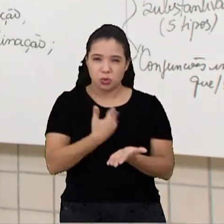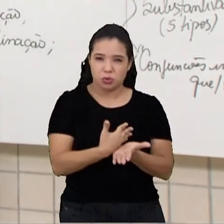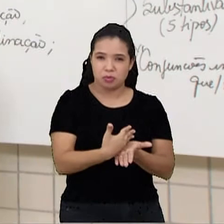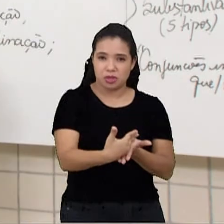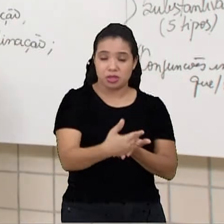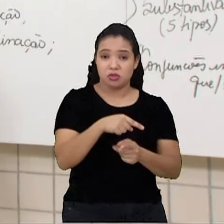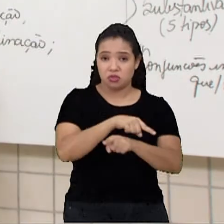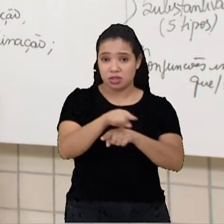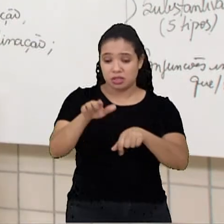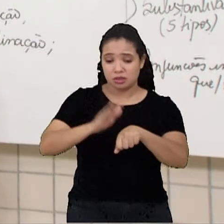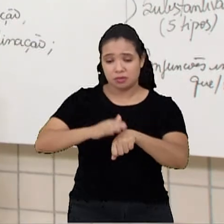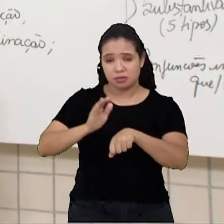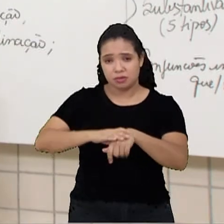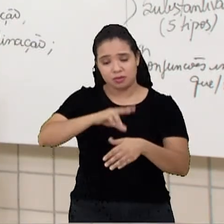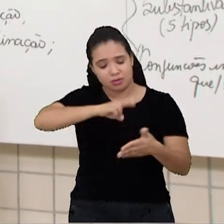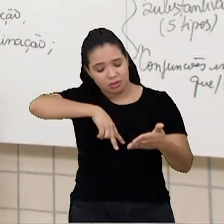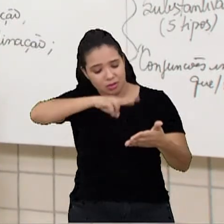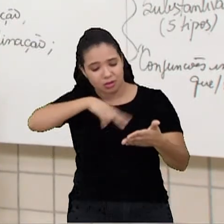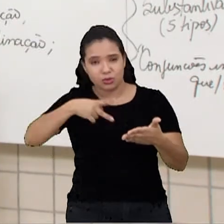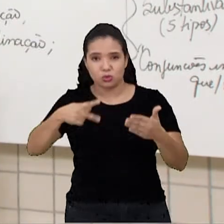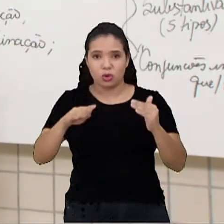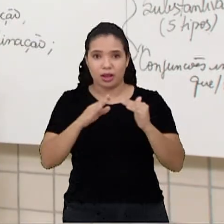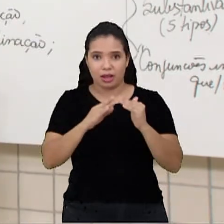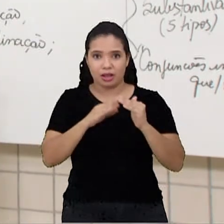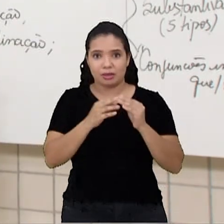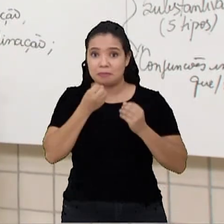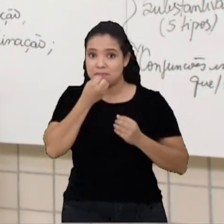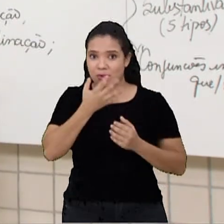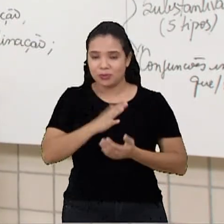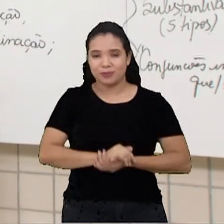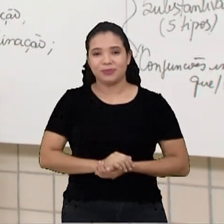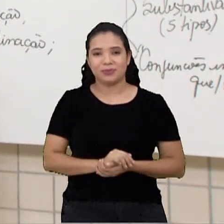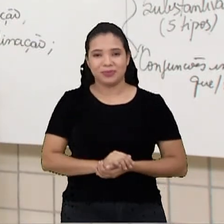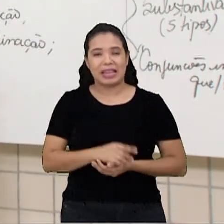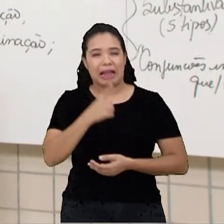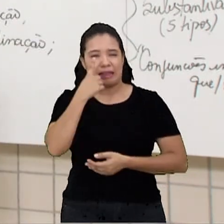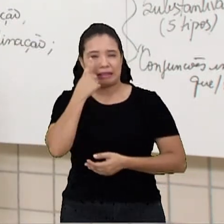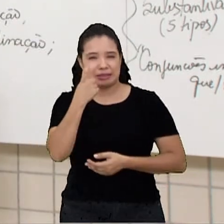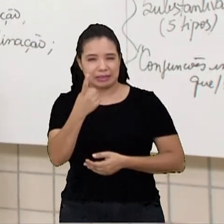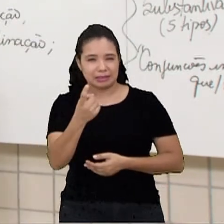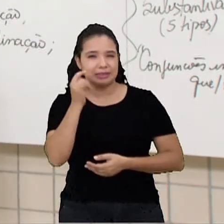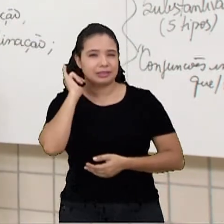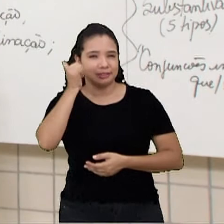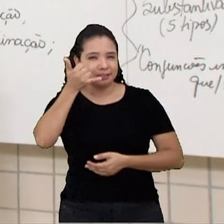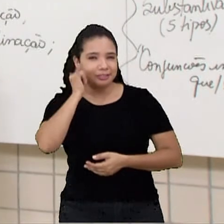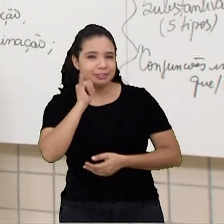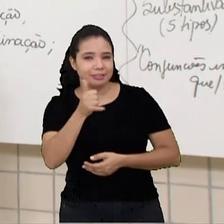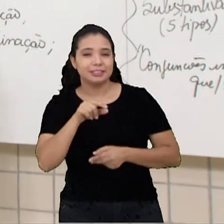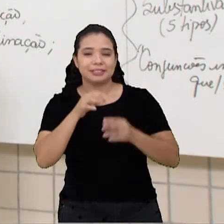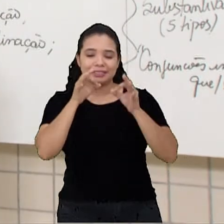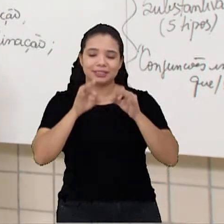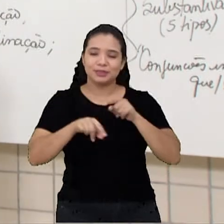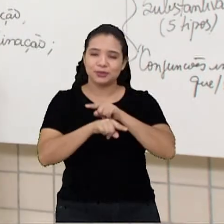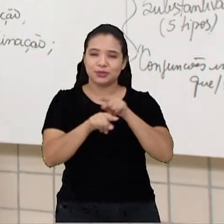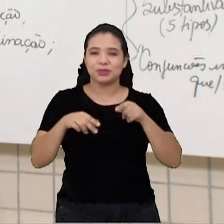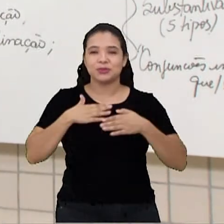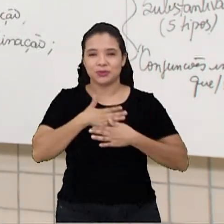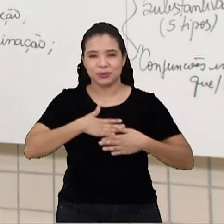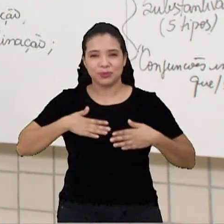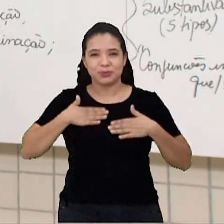terão que continuar a leitura em casa, tá bom? É bastante interessante esse conto, eu tenho certeza que vocês vão gostar